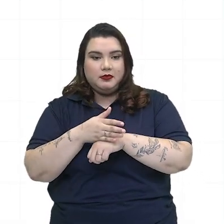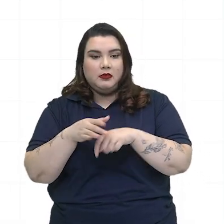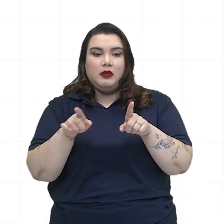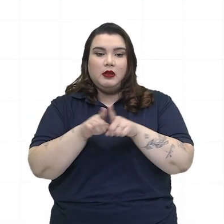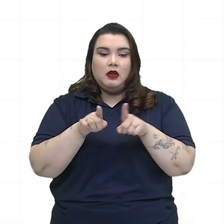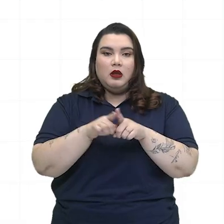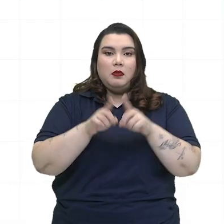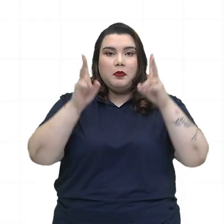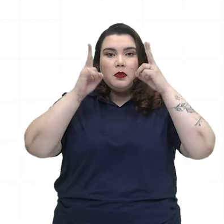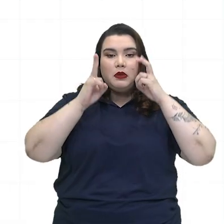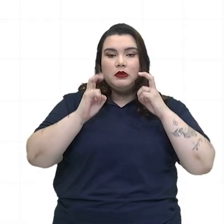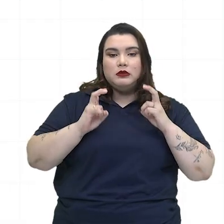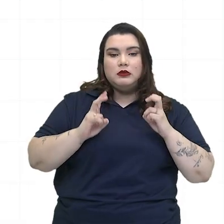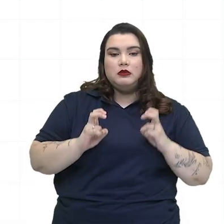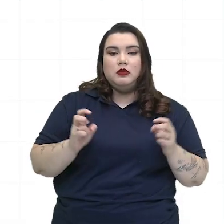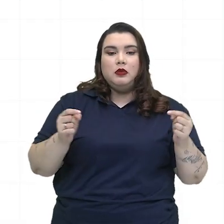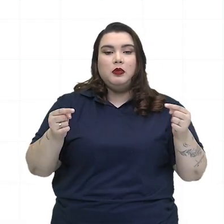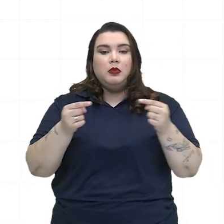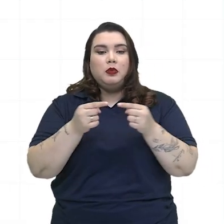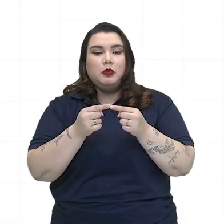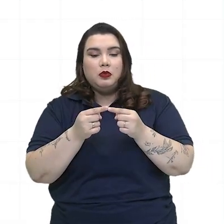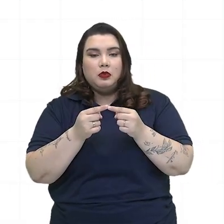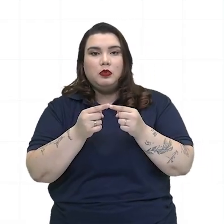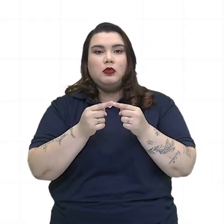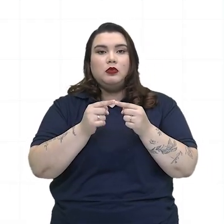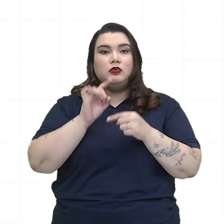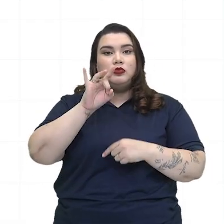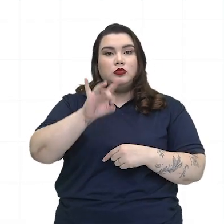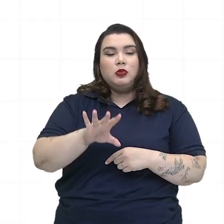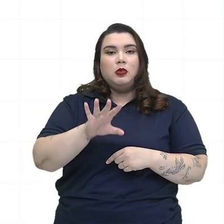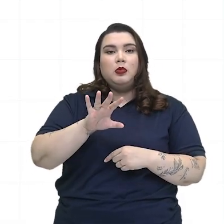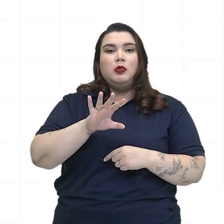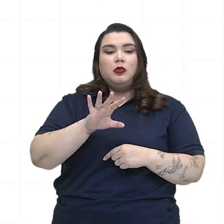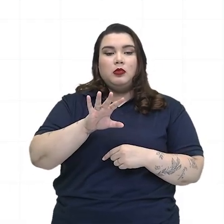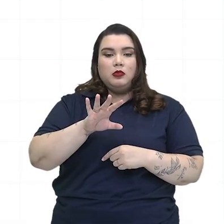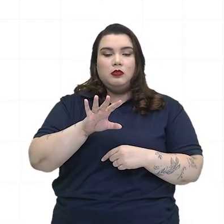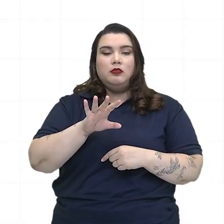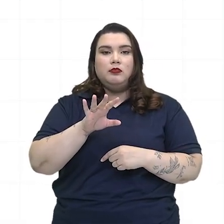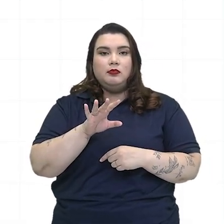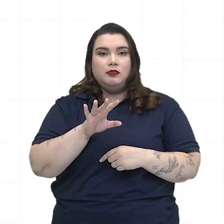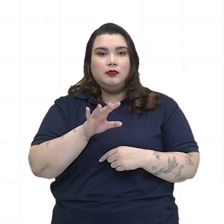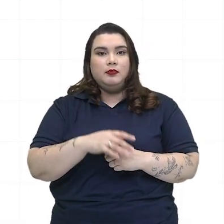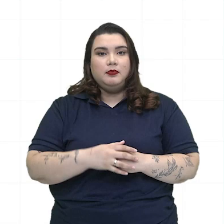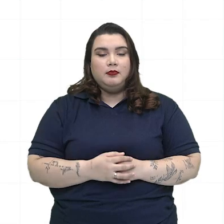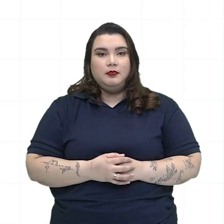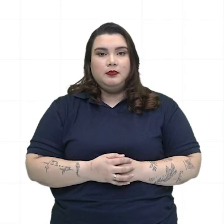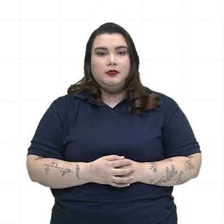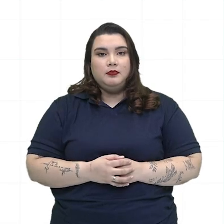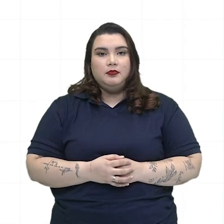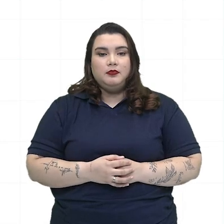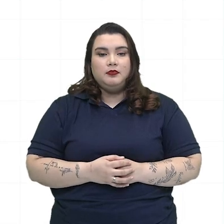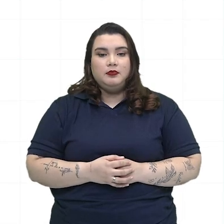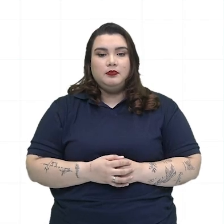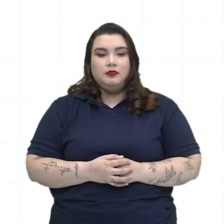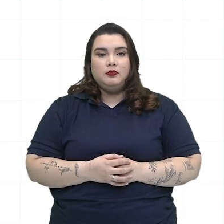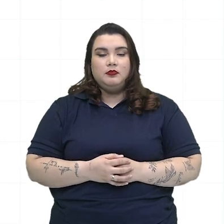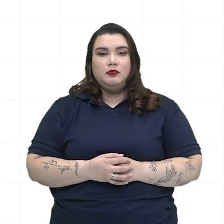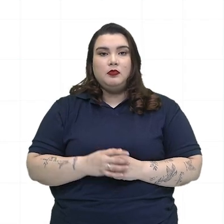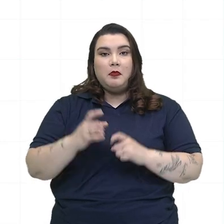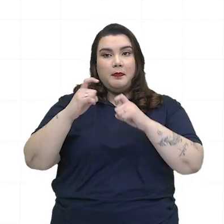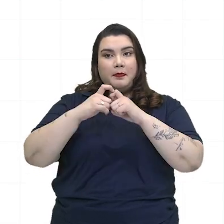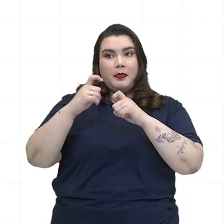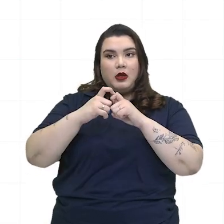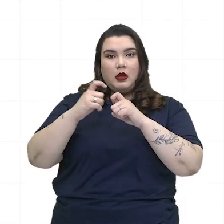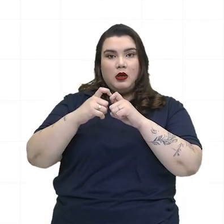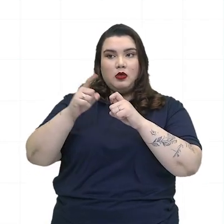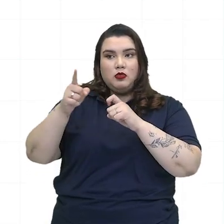Realizar exames é necessário apenas aí pela justificativa médica